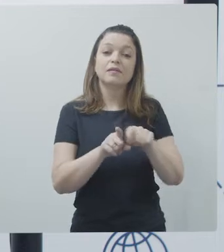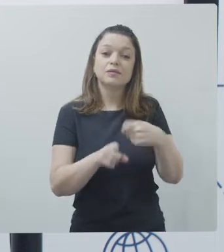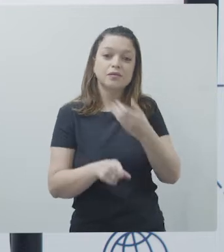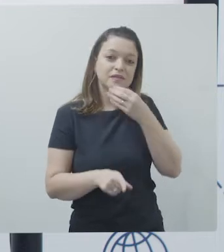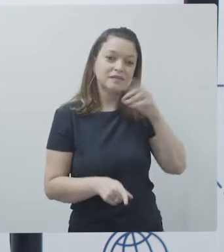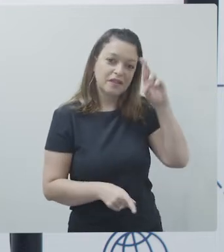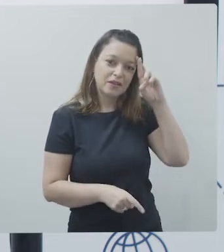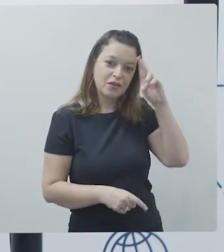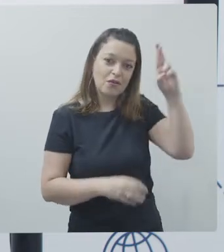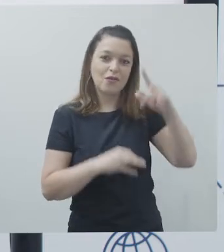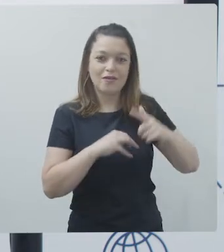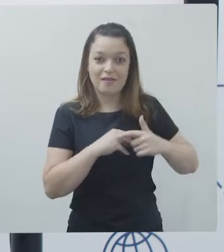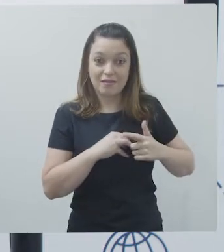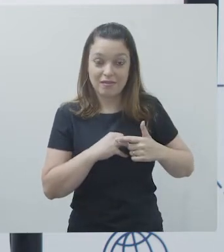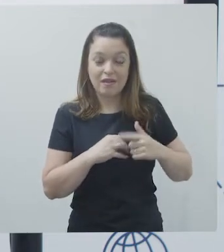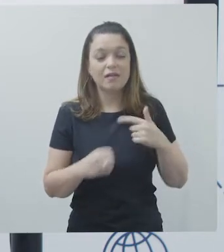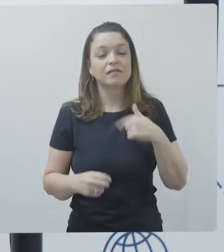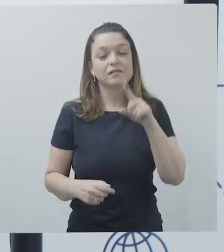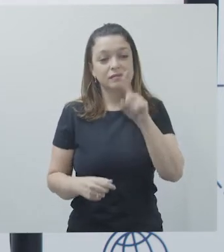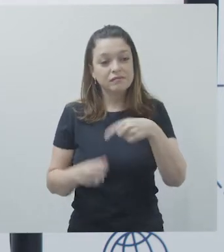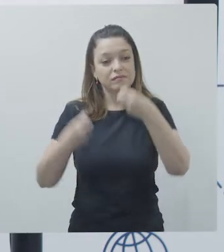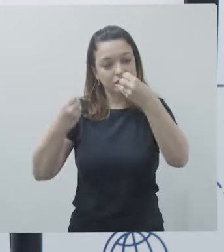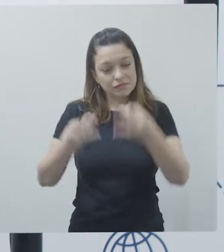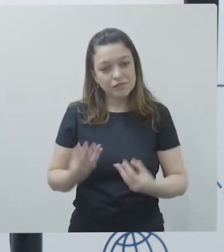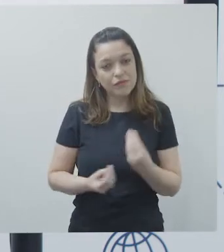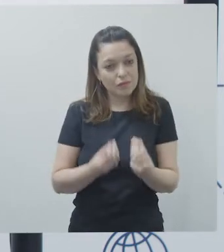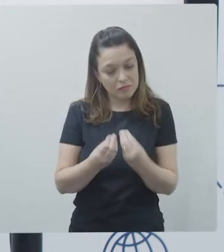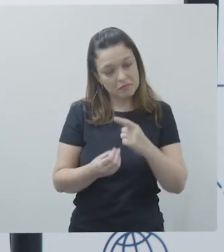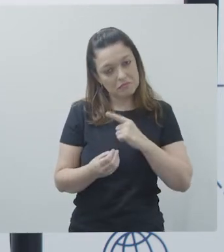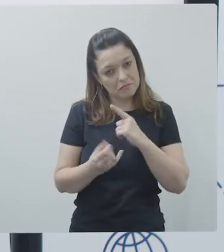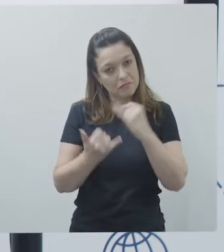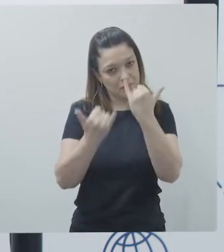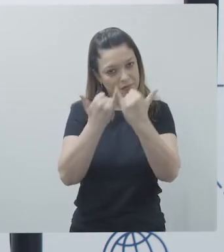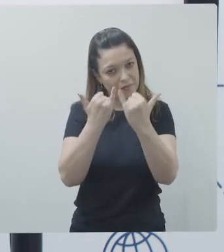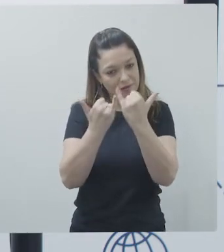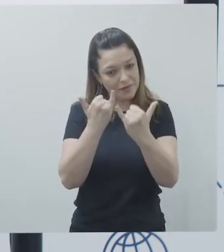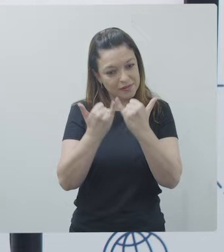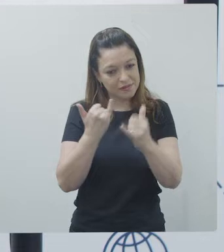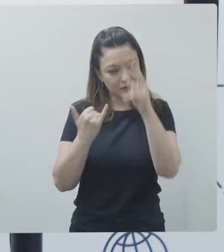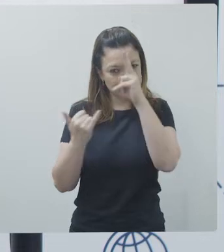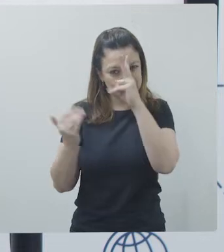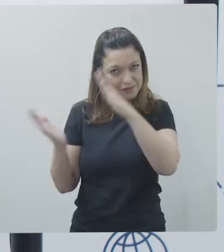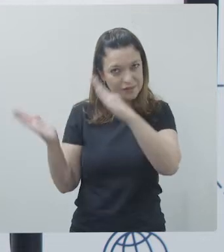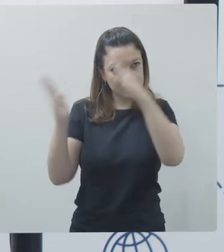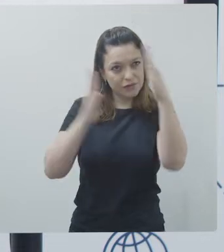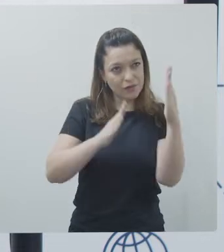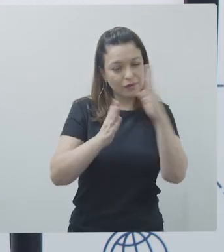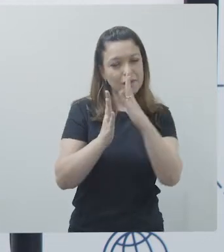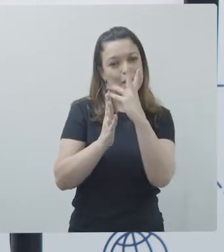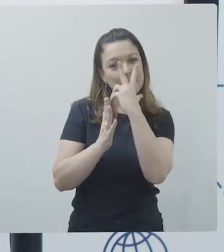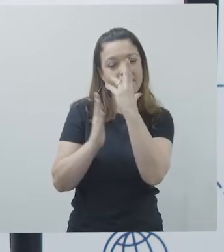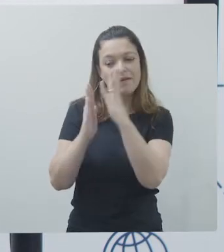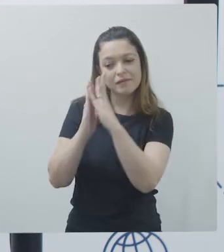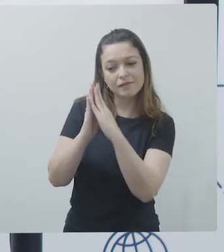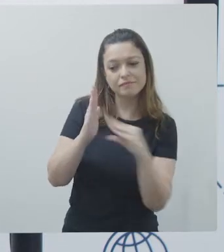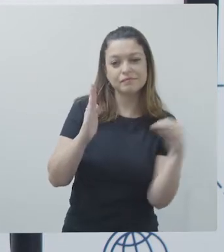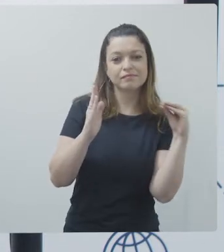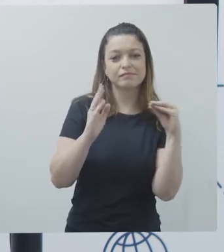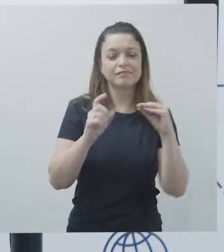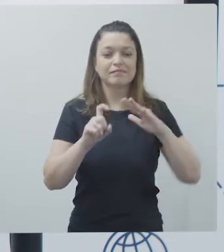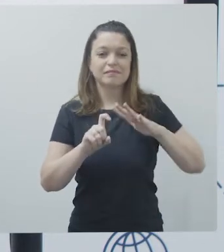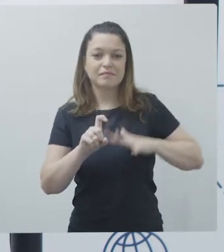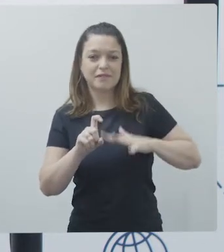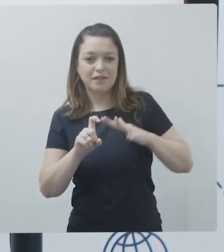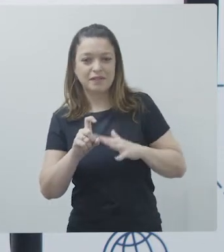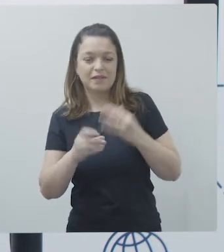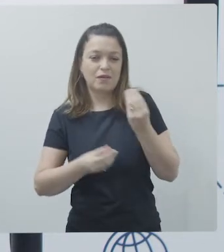como até mesmo as histórias acabam sendo parecidas, né? Se a gente for pensar naquilo que a gente falou das criaturas mágicas,